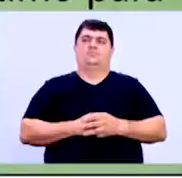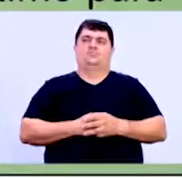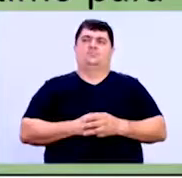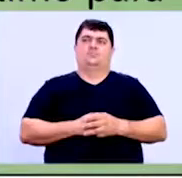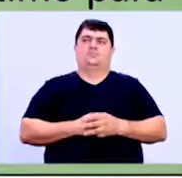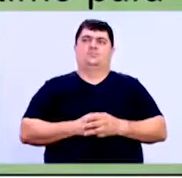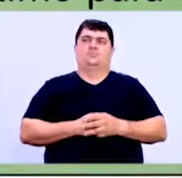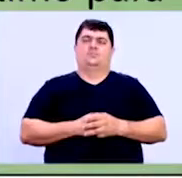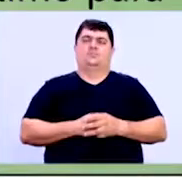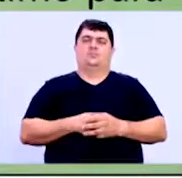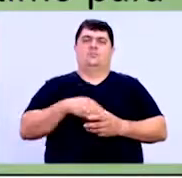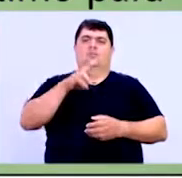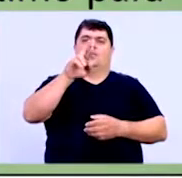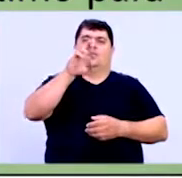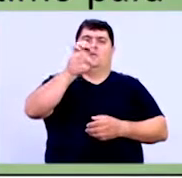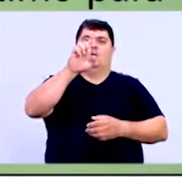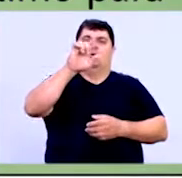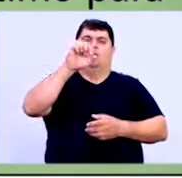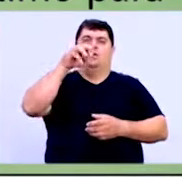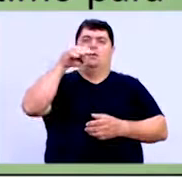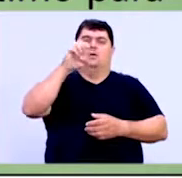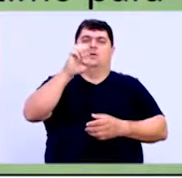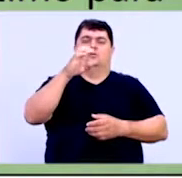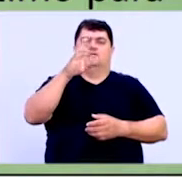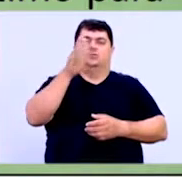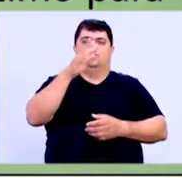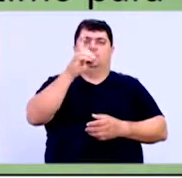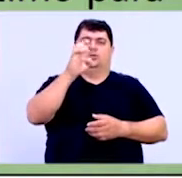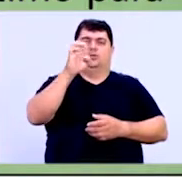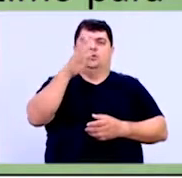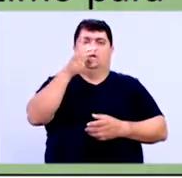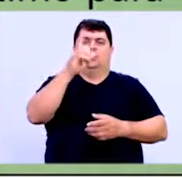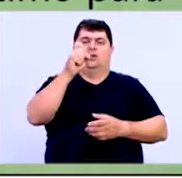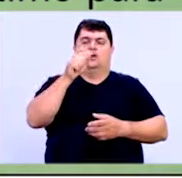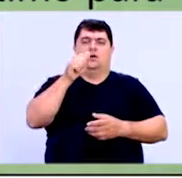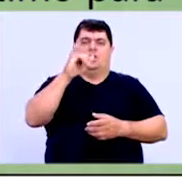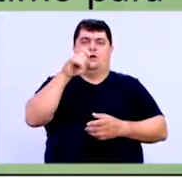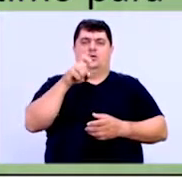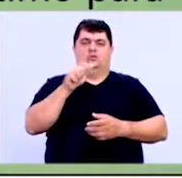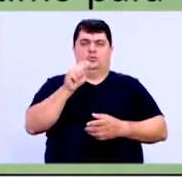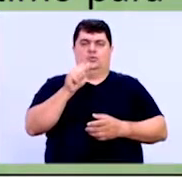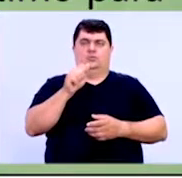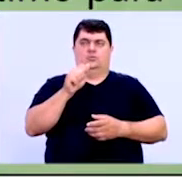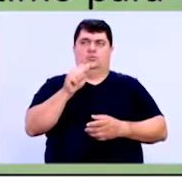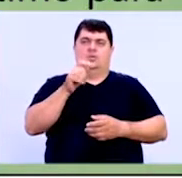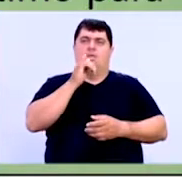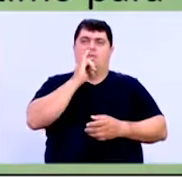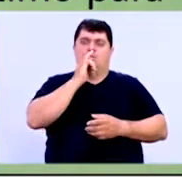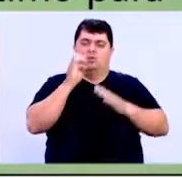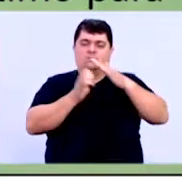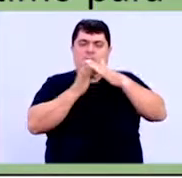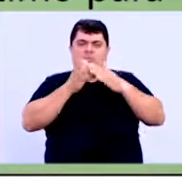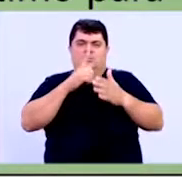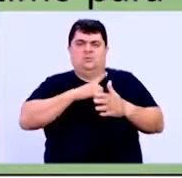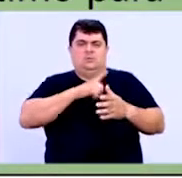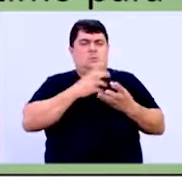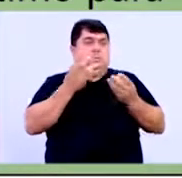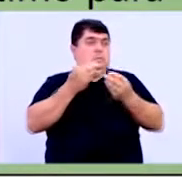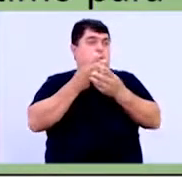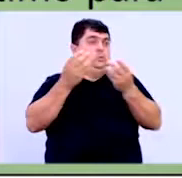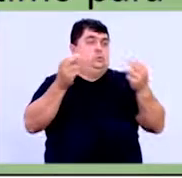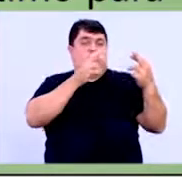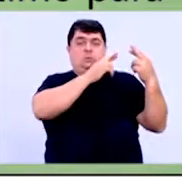Então vamos para o regime de caixa. Uma empresa possui uma série de